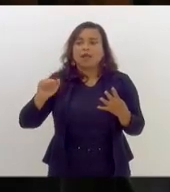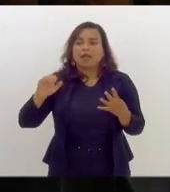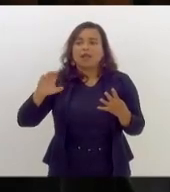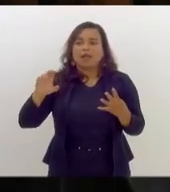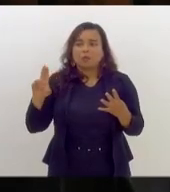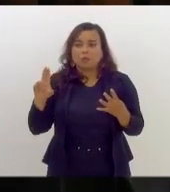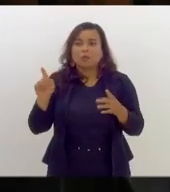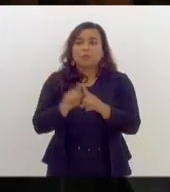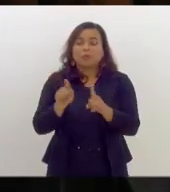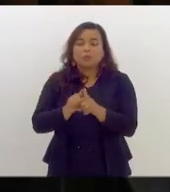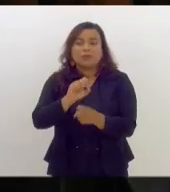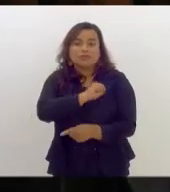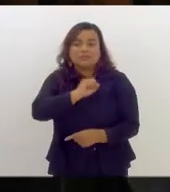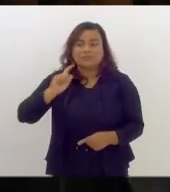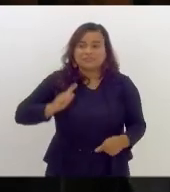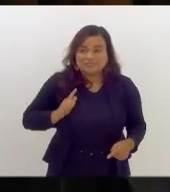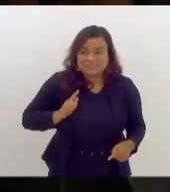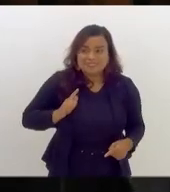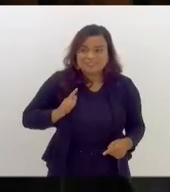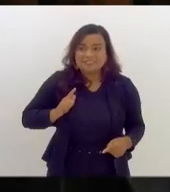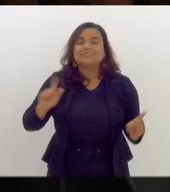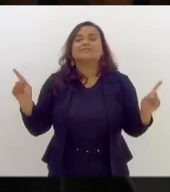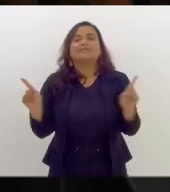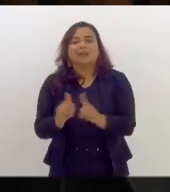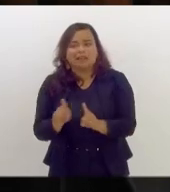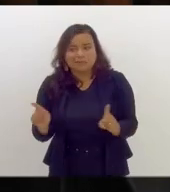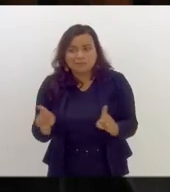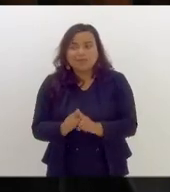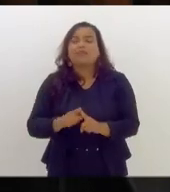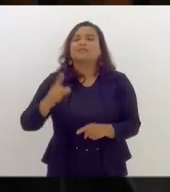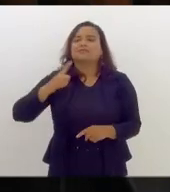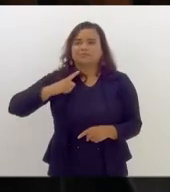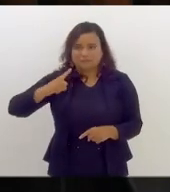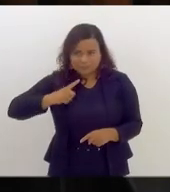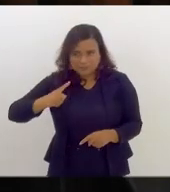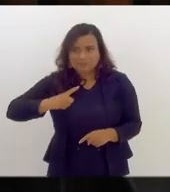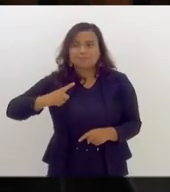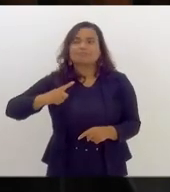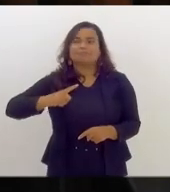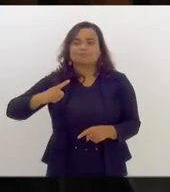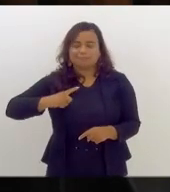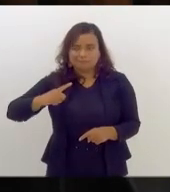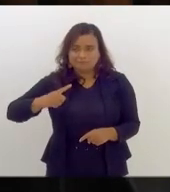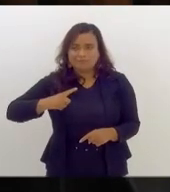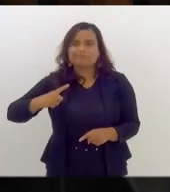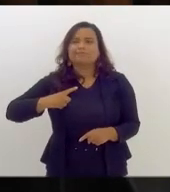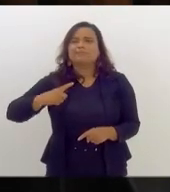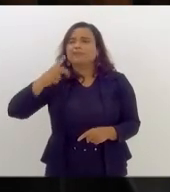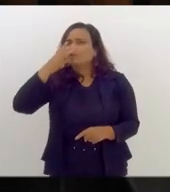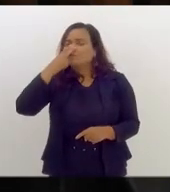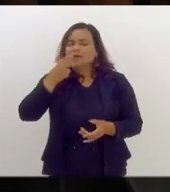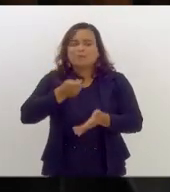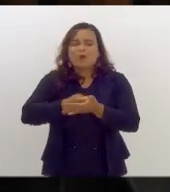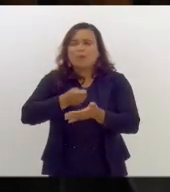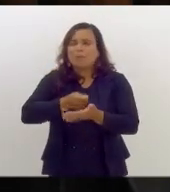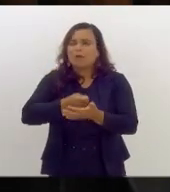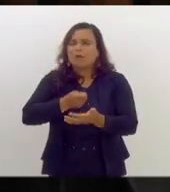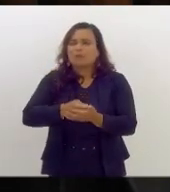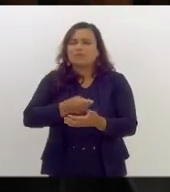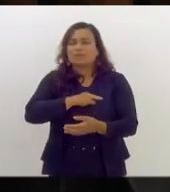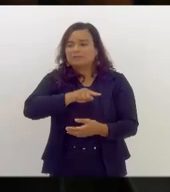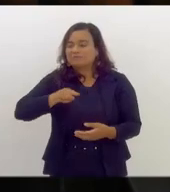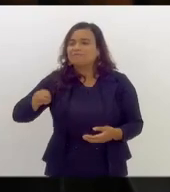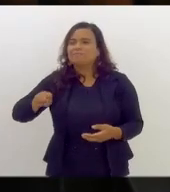São Gonçalo propositadamente deputada Lucinha porque lá